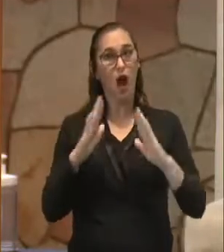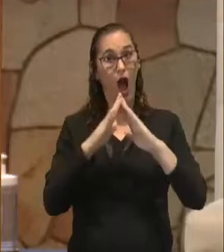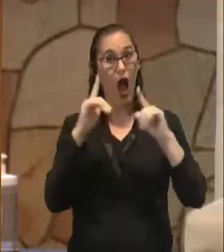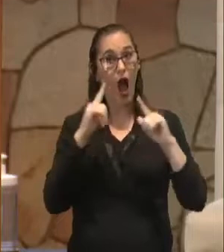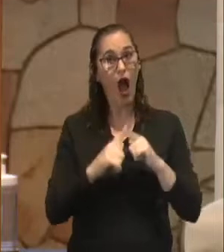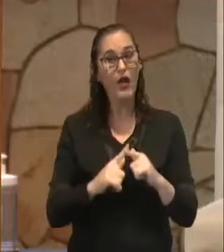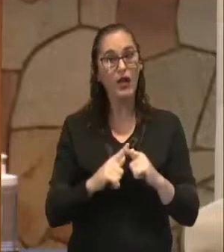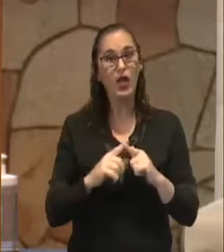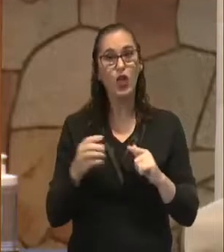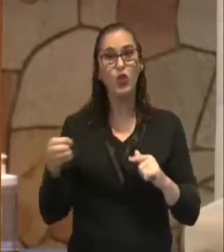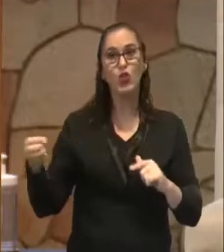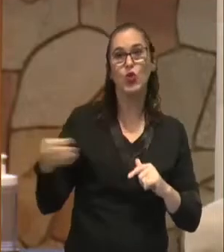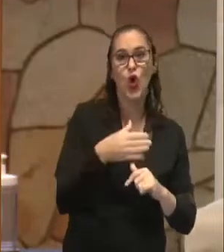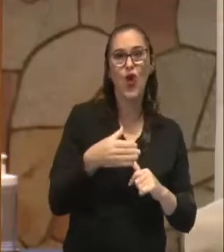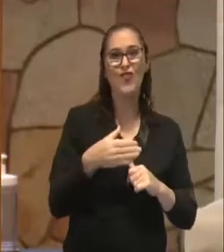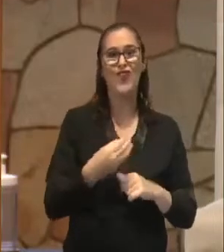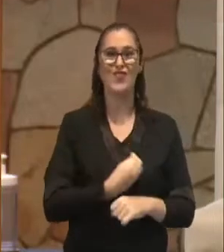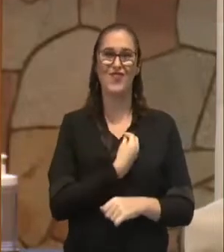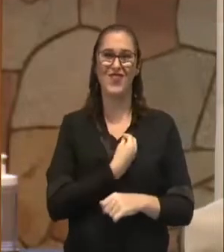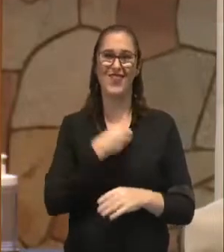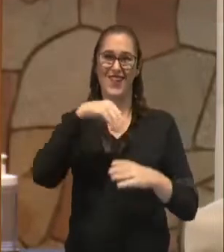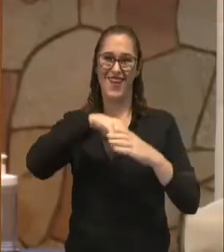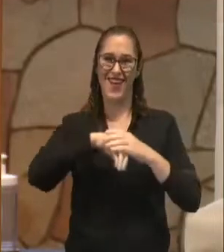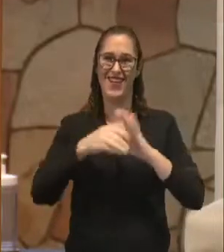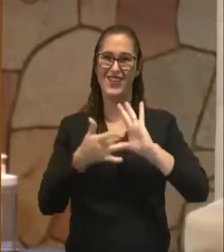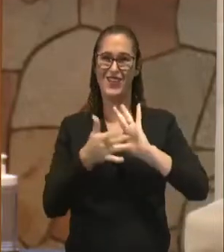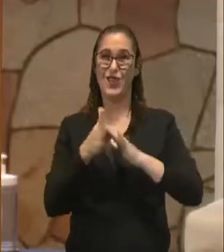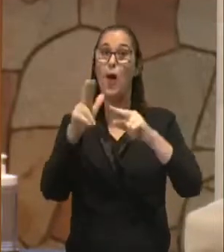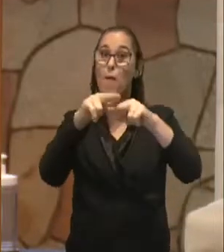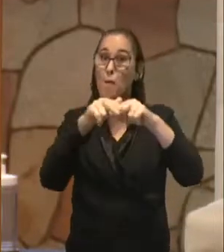uma nova vida em Cristo.